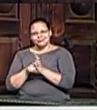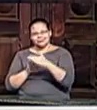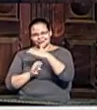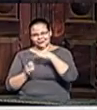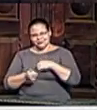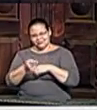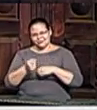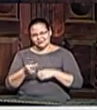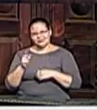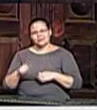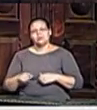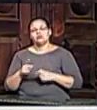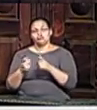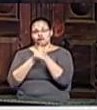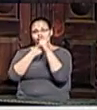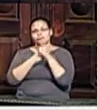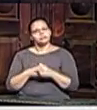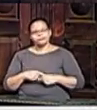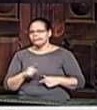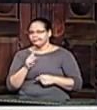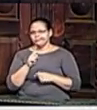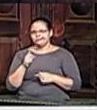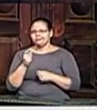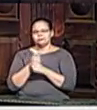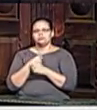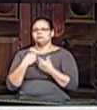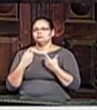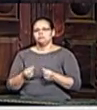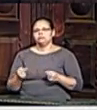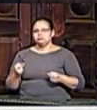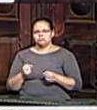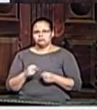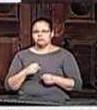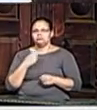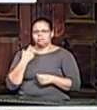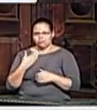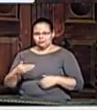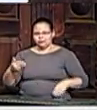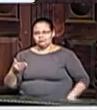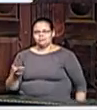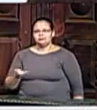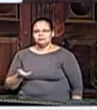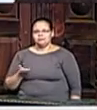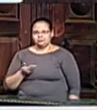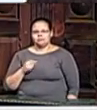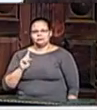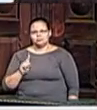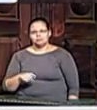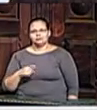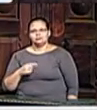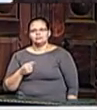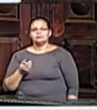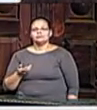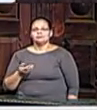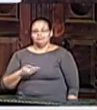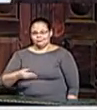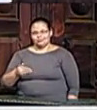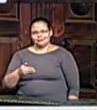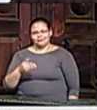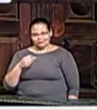atualmente. As dificuldades. Querer acabar com um